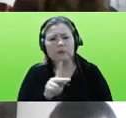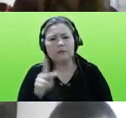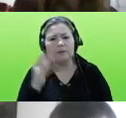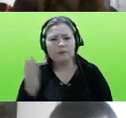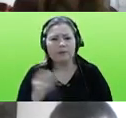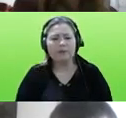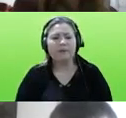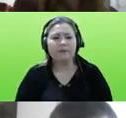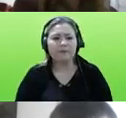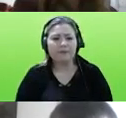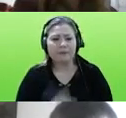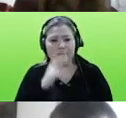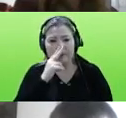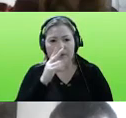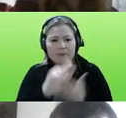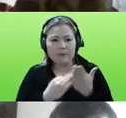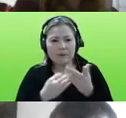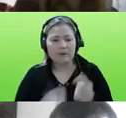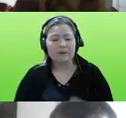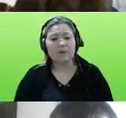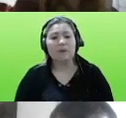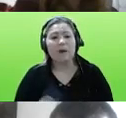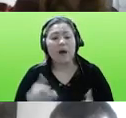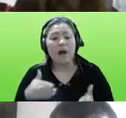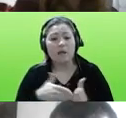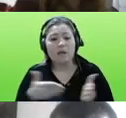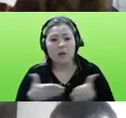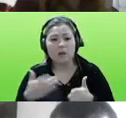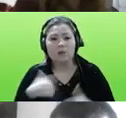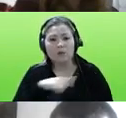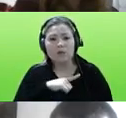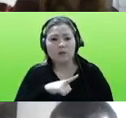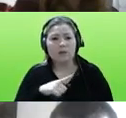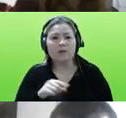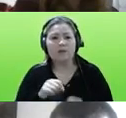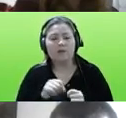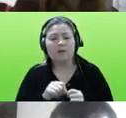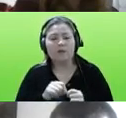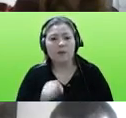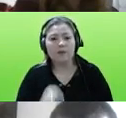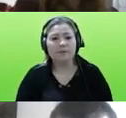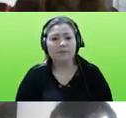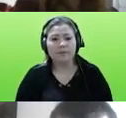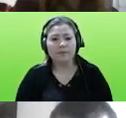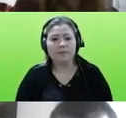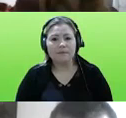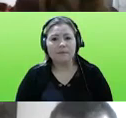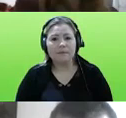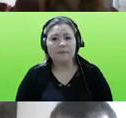Yegg. E o que até agora nós tínhamos previsto, né,